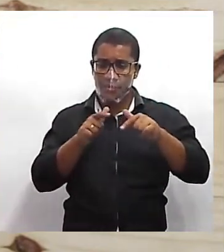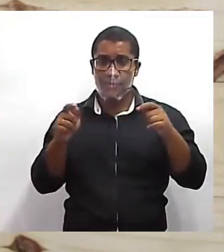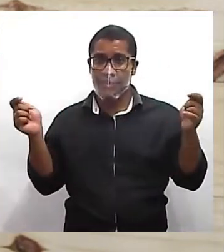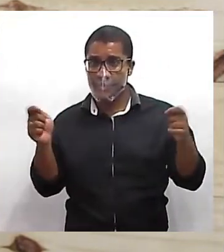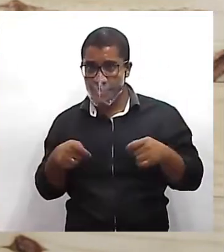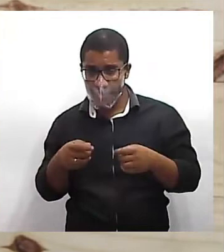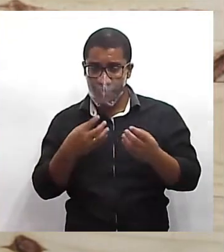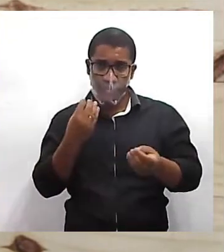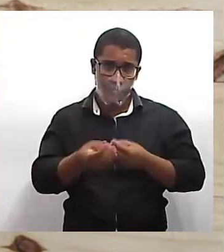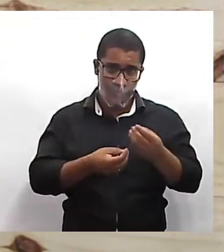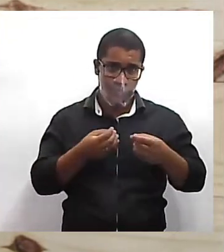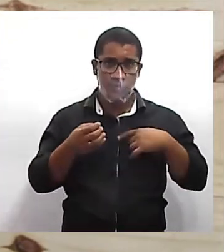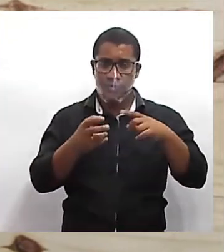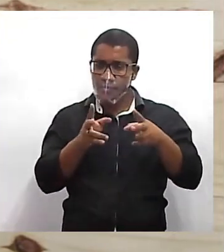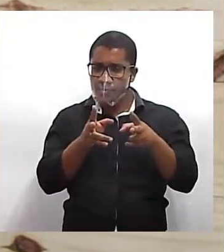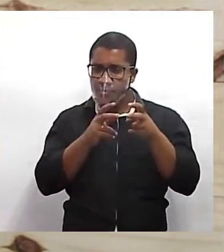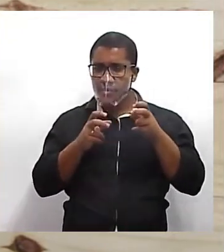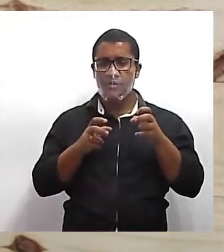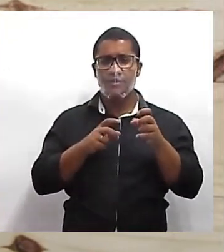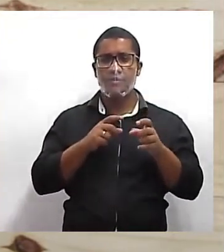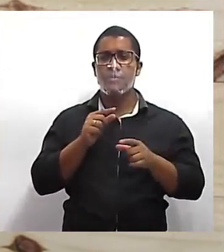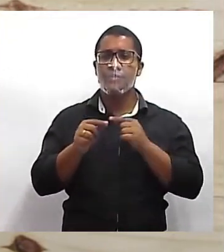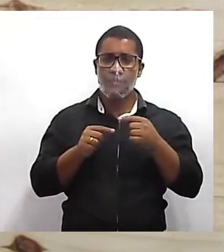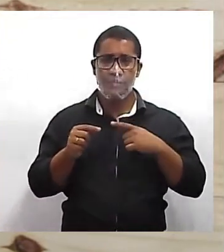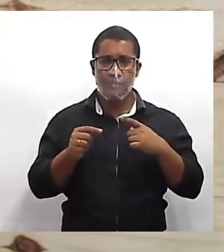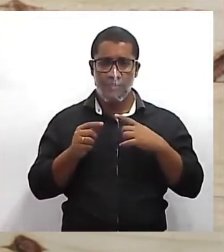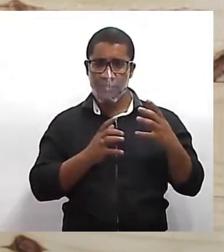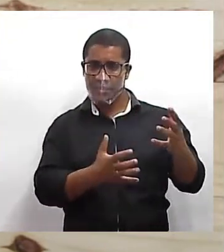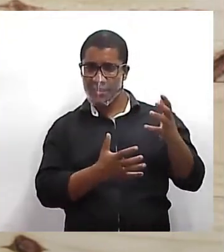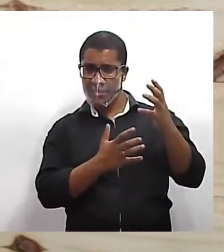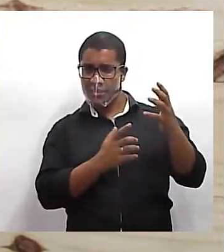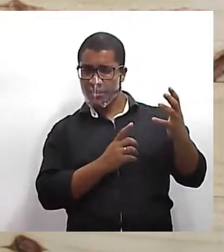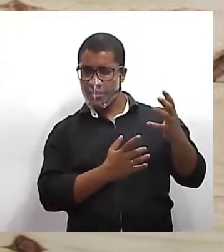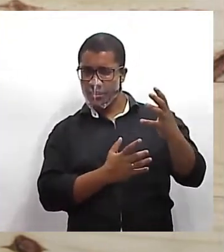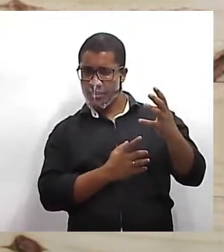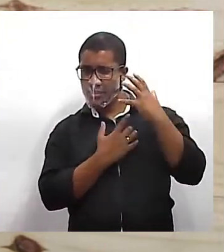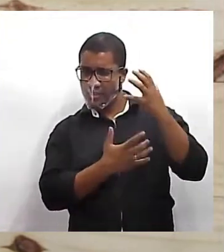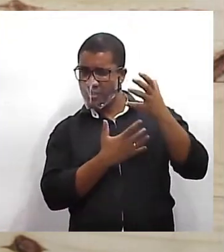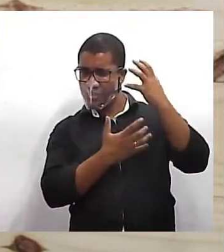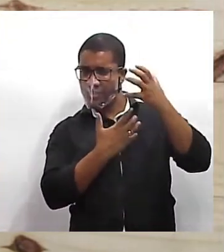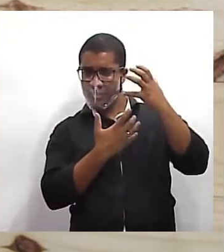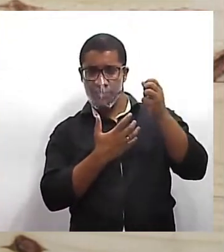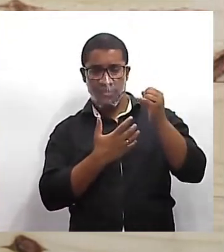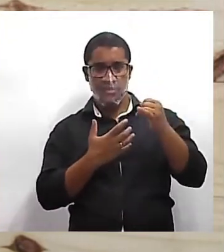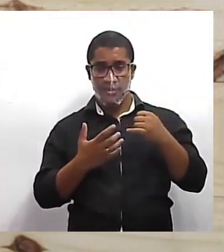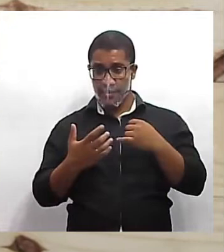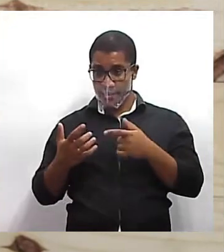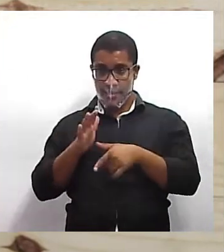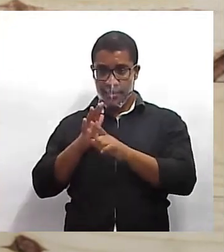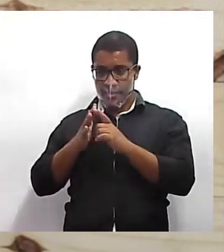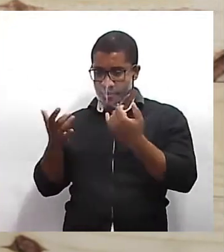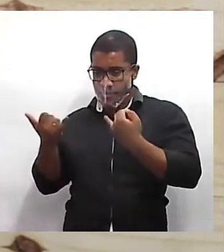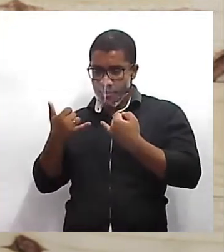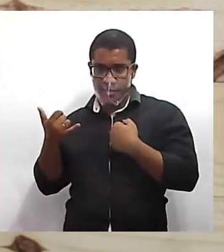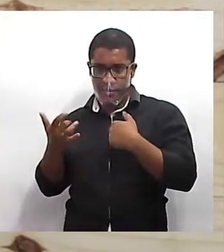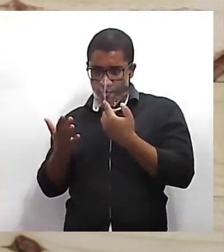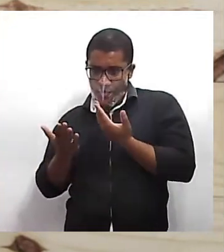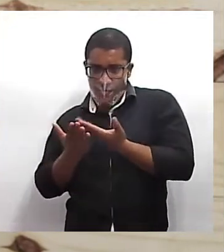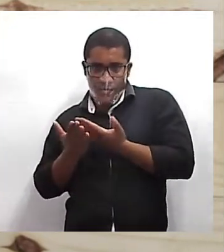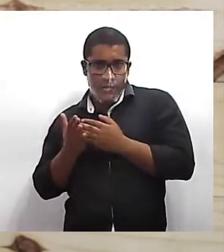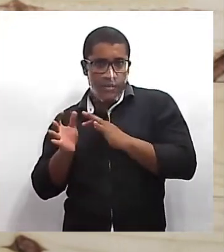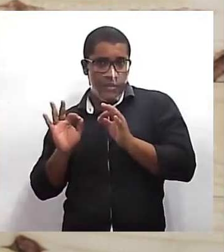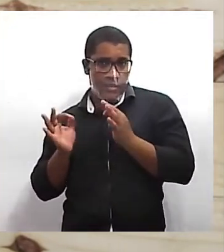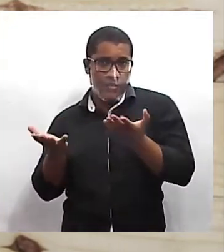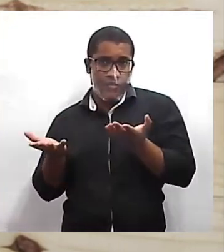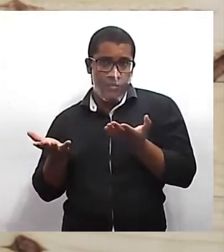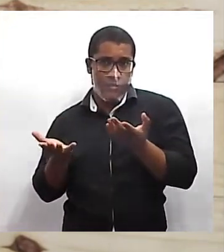Como posso perceber que eu estou passando por assédio no meu ambiente de trabalho se eu não tenho o conhecimento necessário para tal? Como